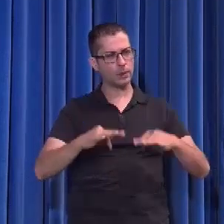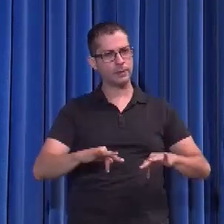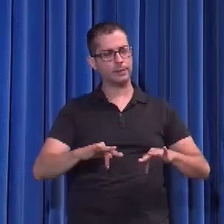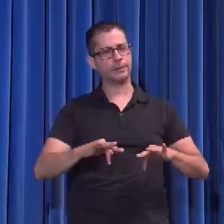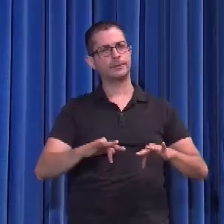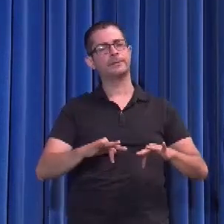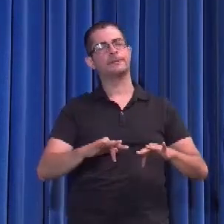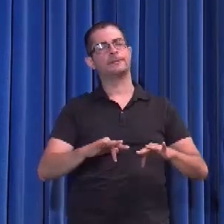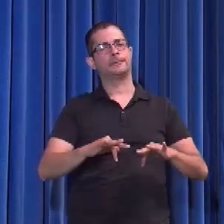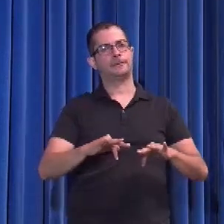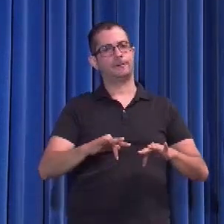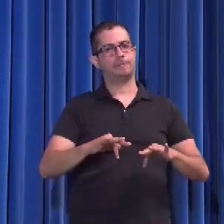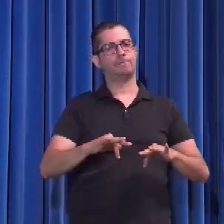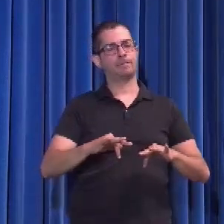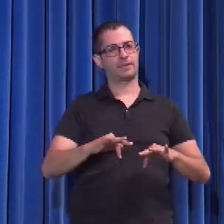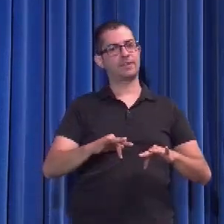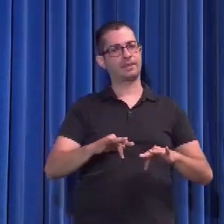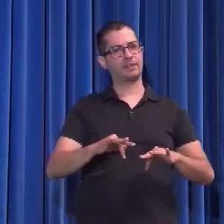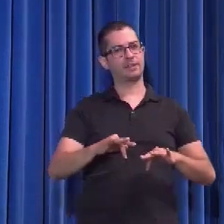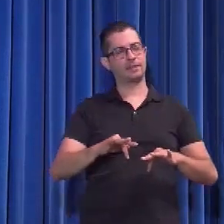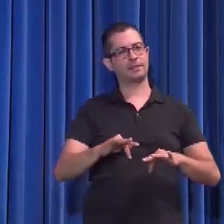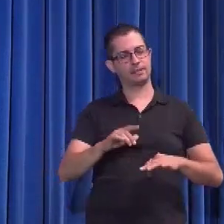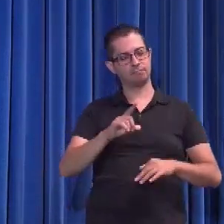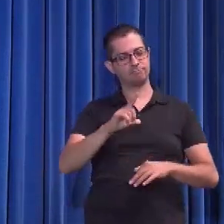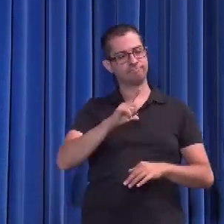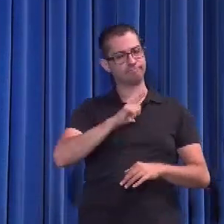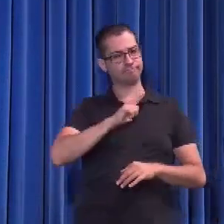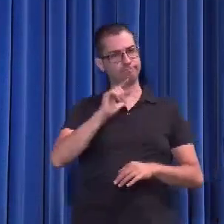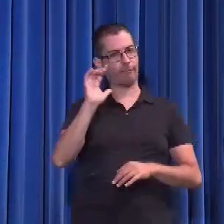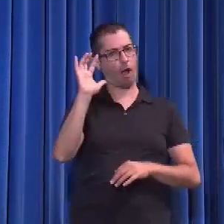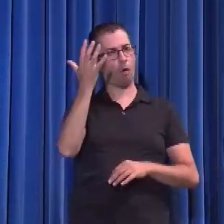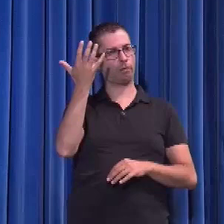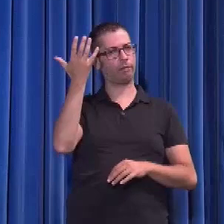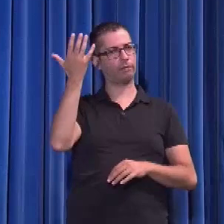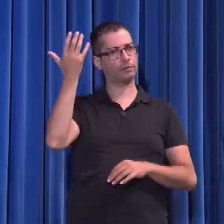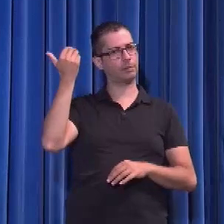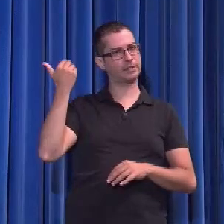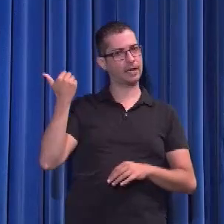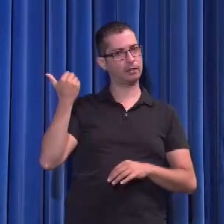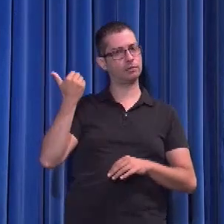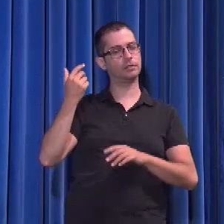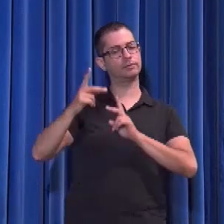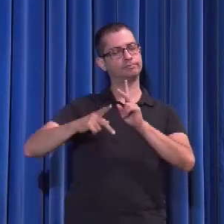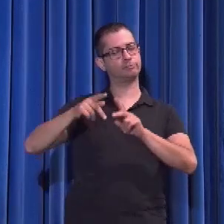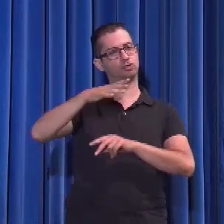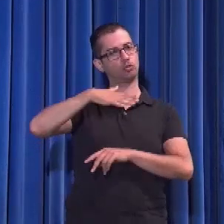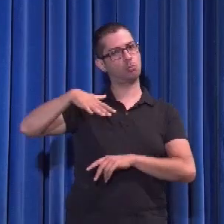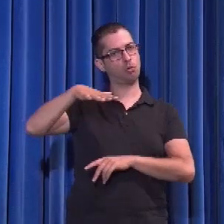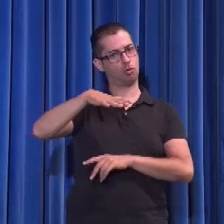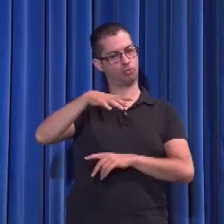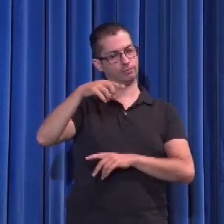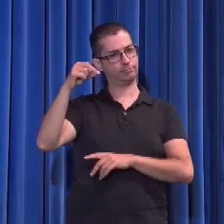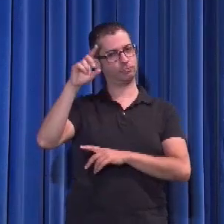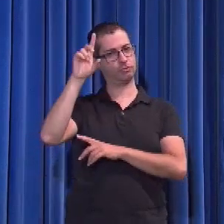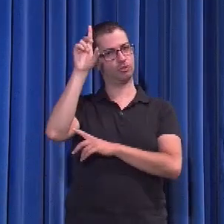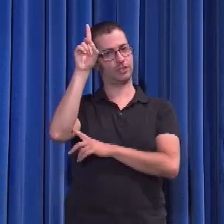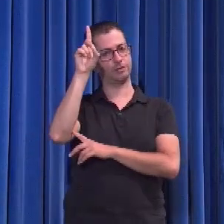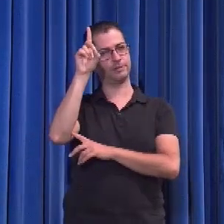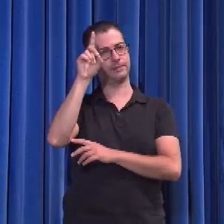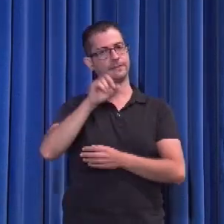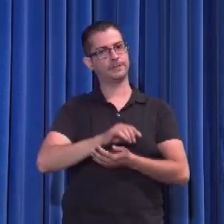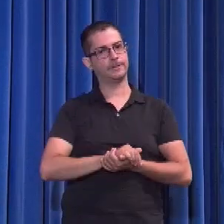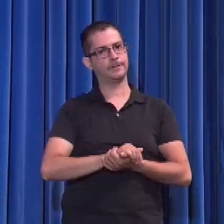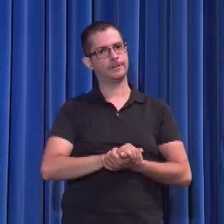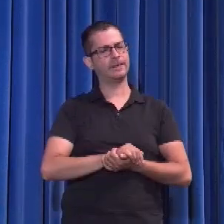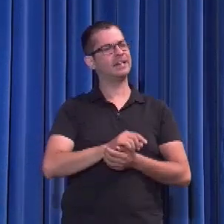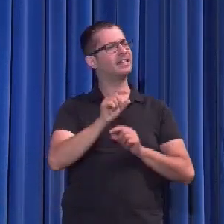que haveria de acontecer sobre o povo de Deus. Vamos ver quem